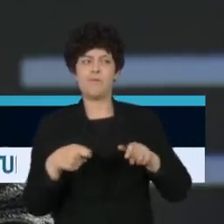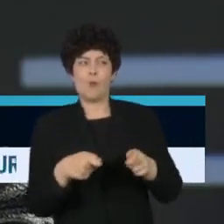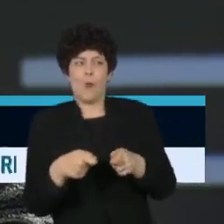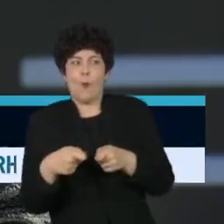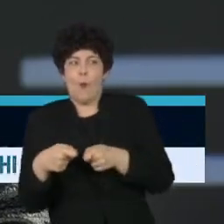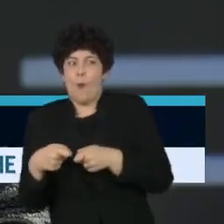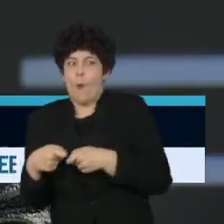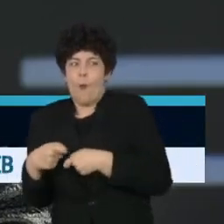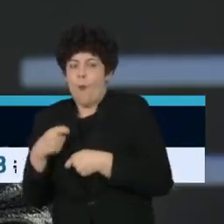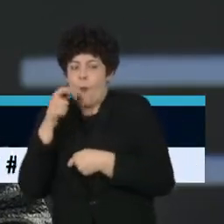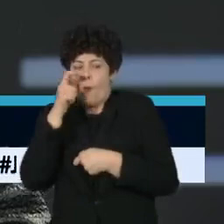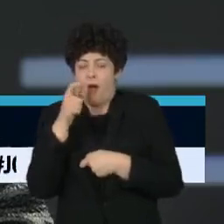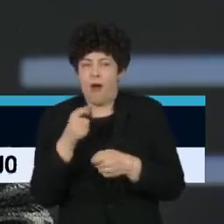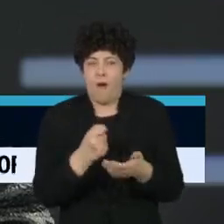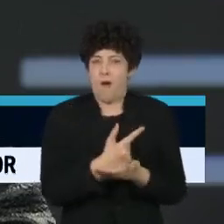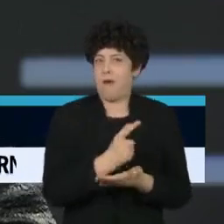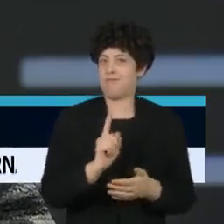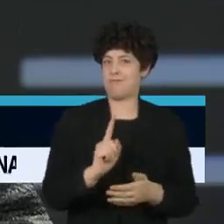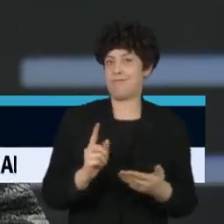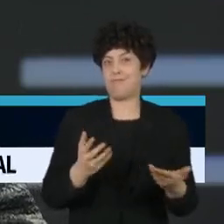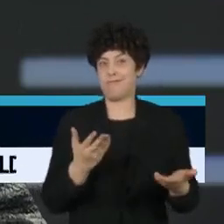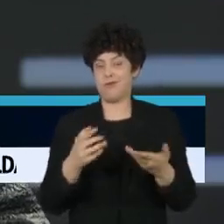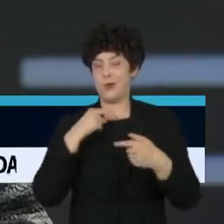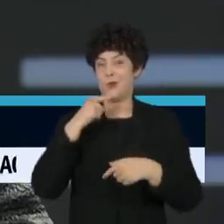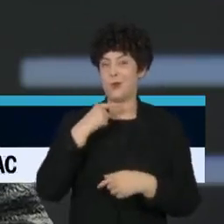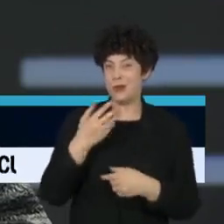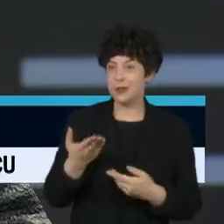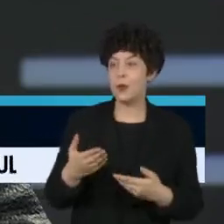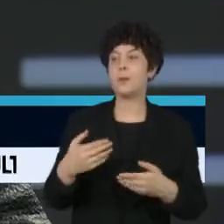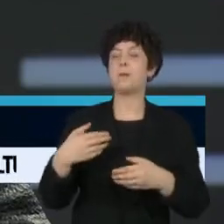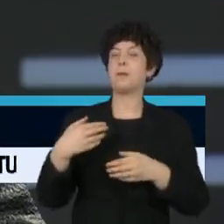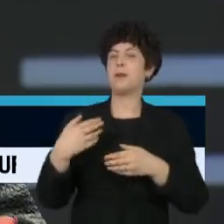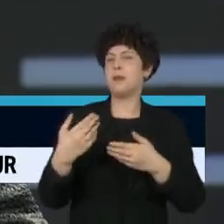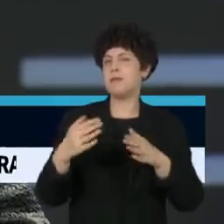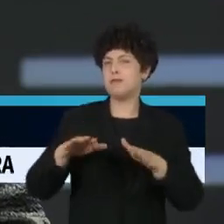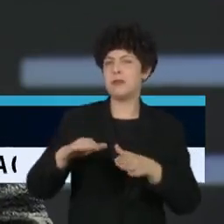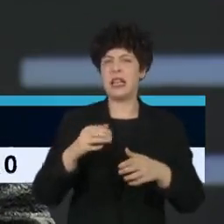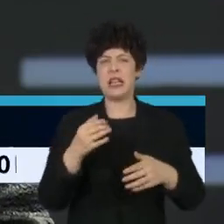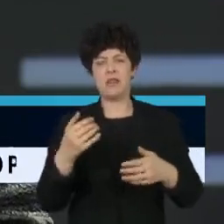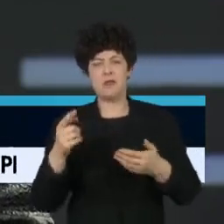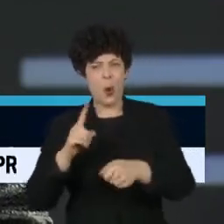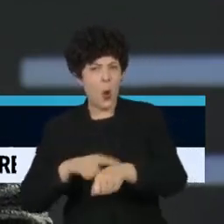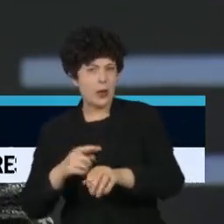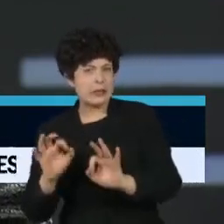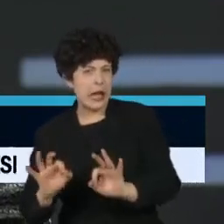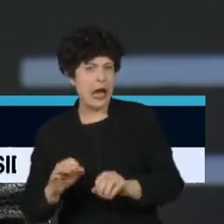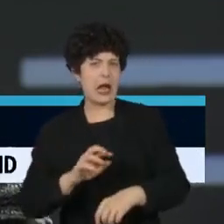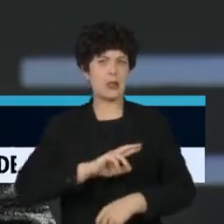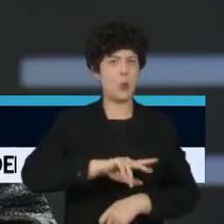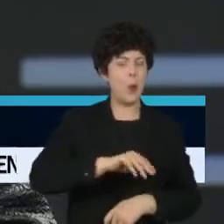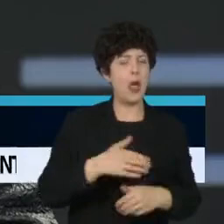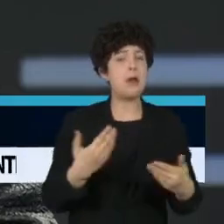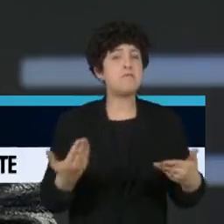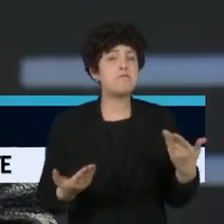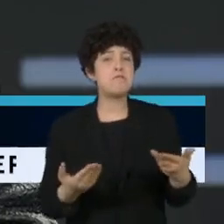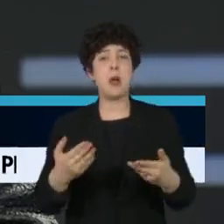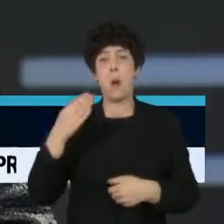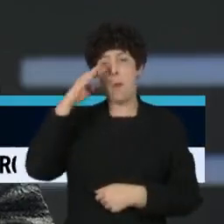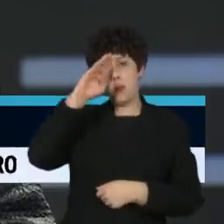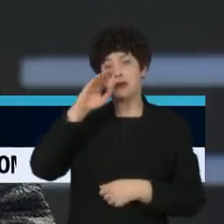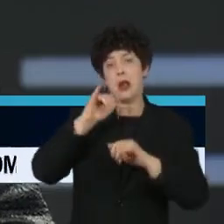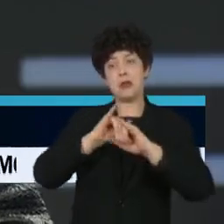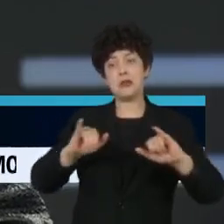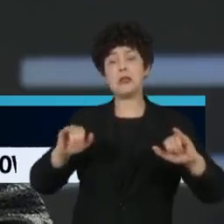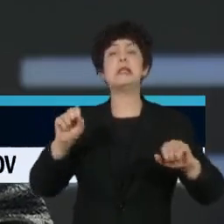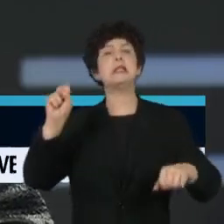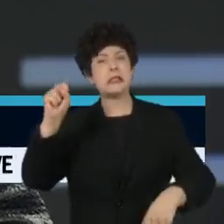investidores não tem interesse nessa empresa que eu acho que mais do que a gente discute esse é o momento ou não de privatizar Afinal bolsonaro